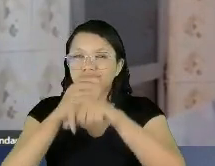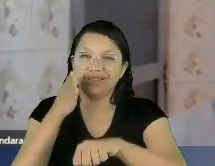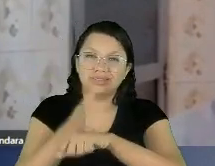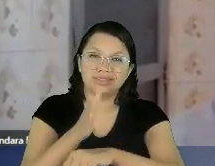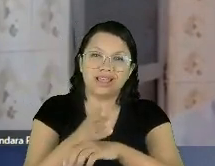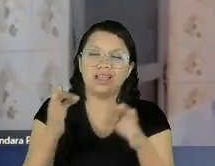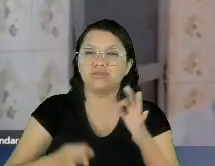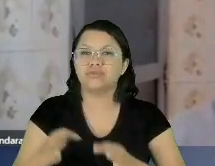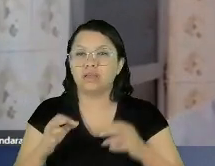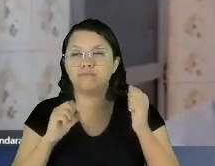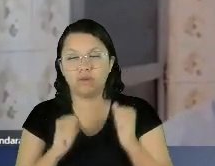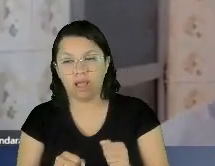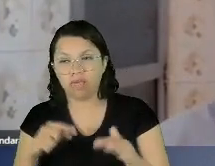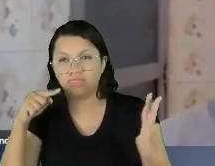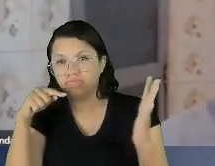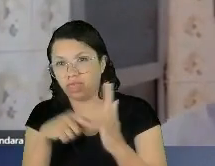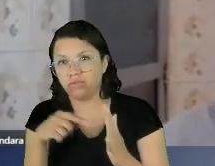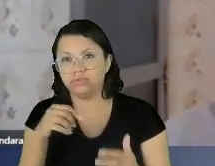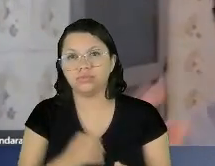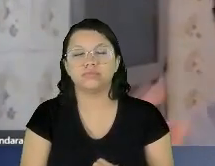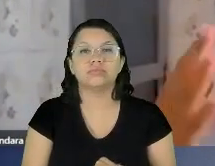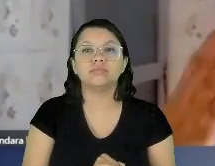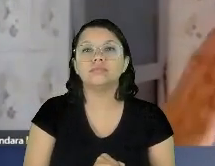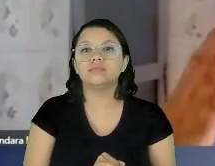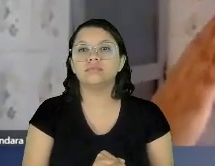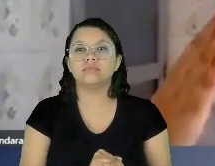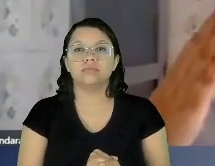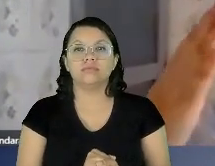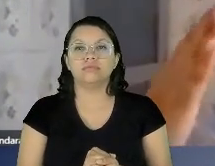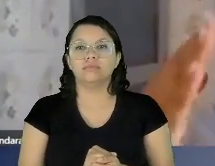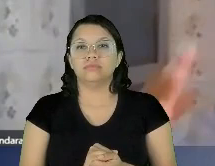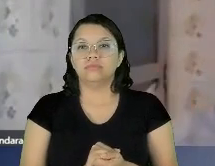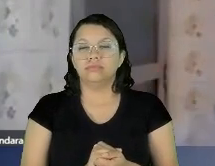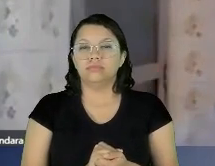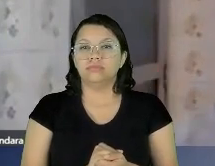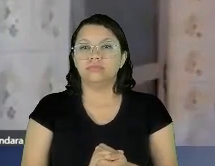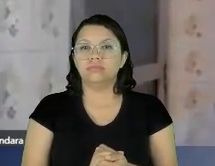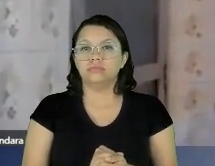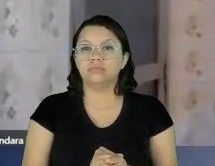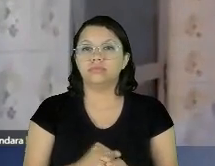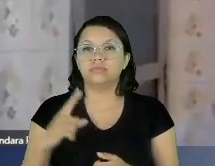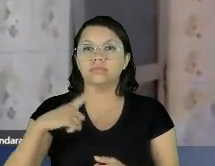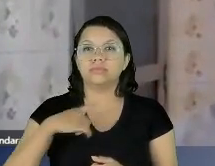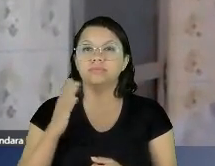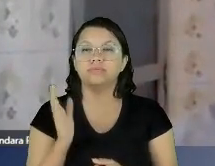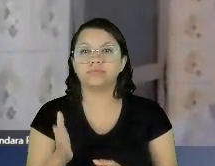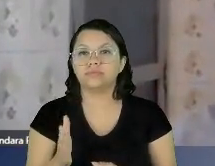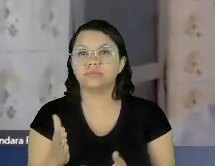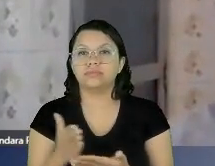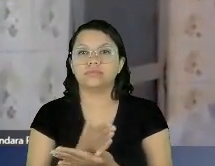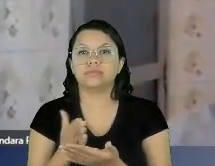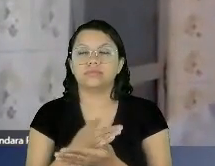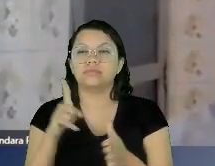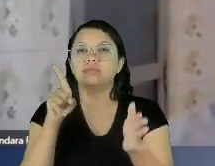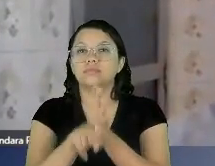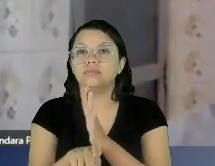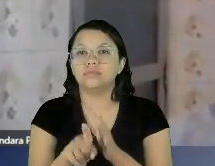e como isso dificulta, né, o acesso à justiça, a possibilidade de denúncia. E aí a gente tem